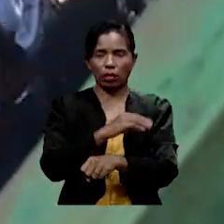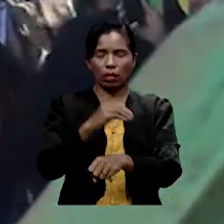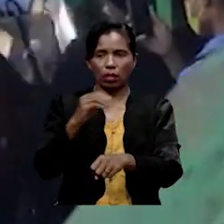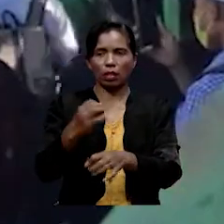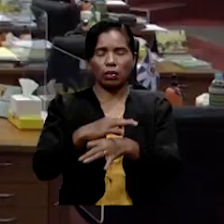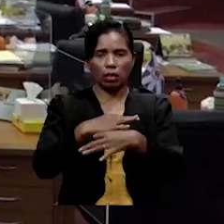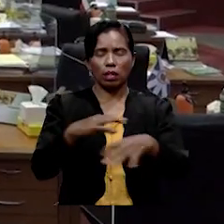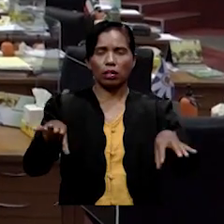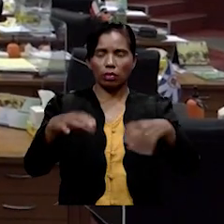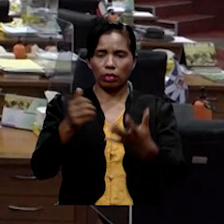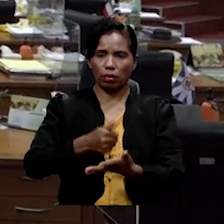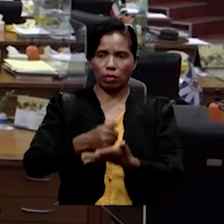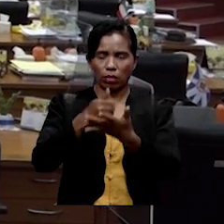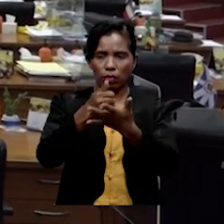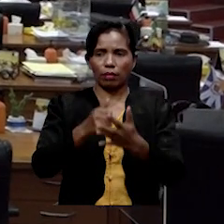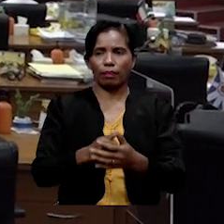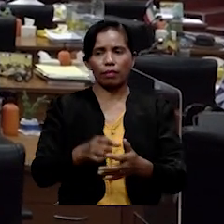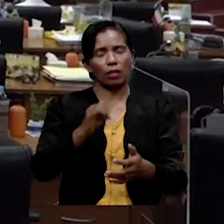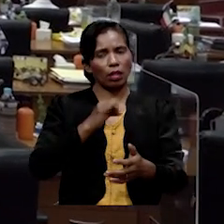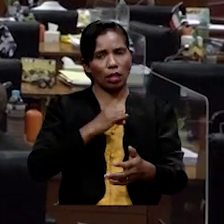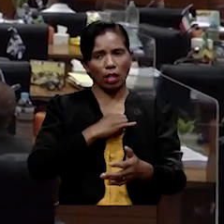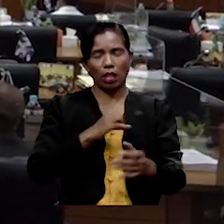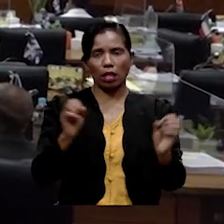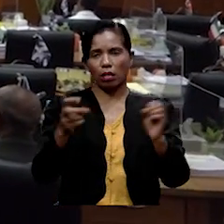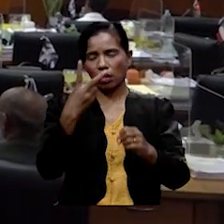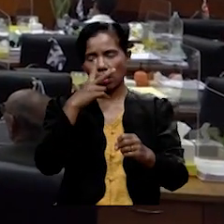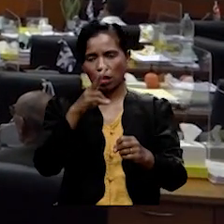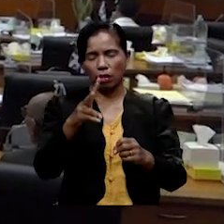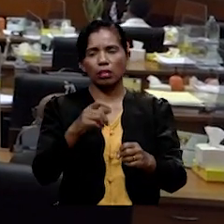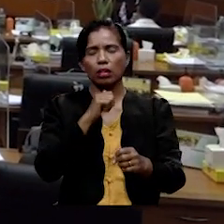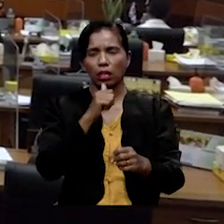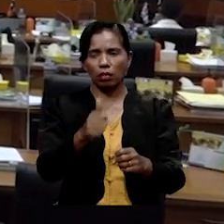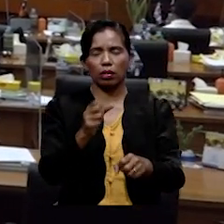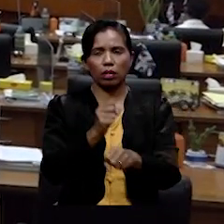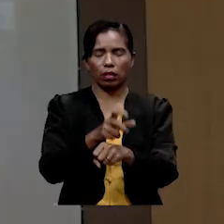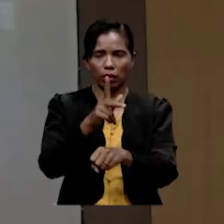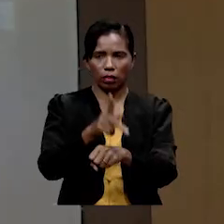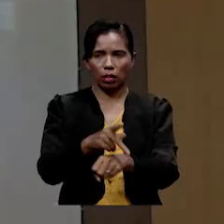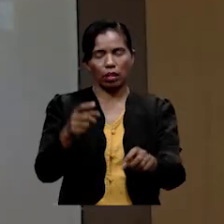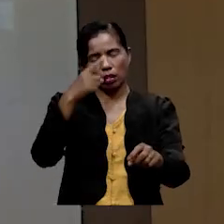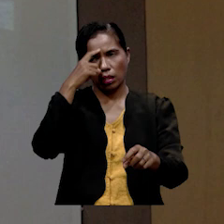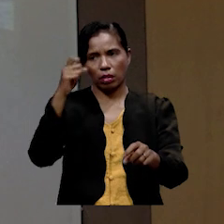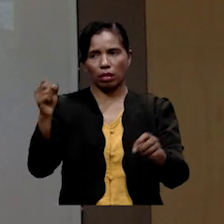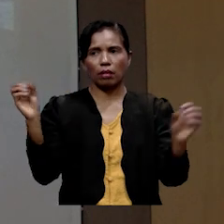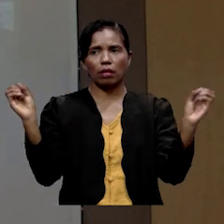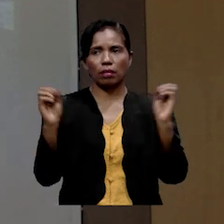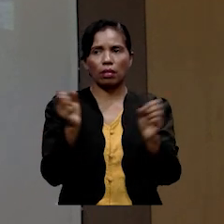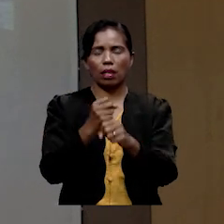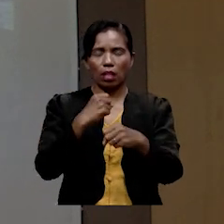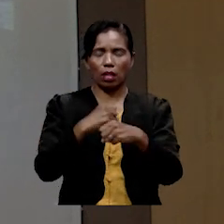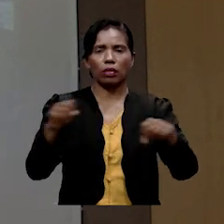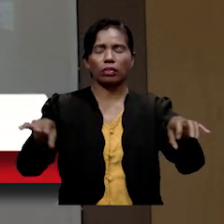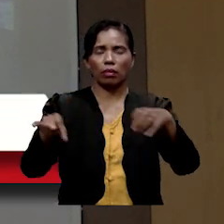hadia sistema atendimento. Hau lamenta e condena se fope, tamba la consegue halo mecanismo